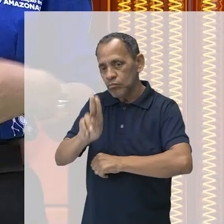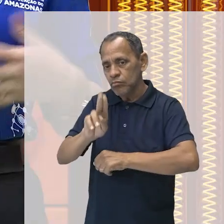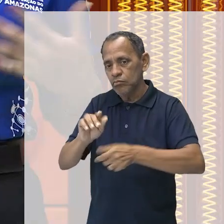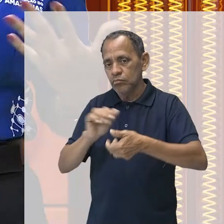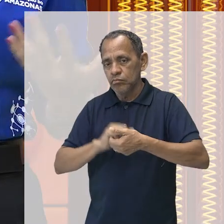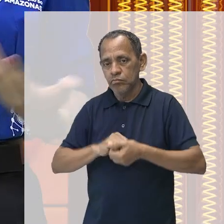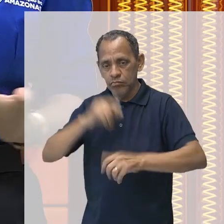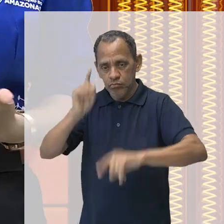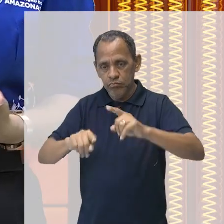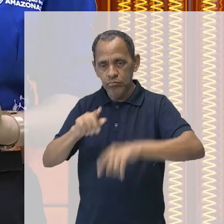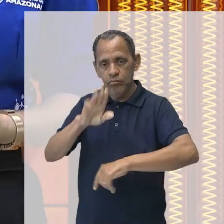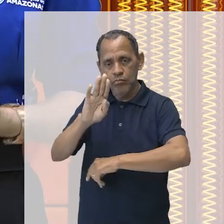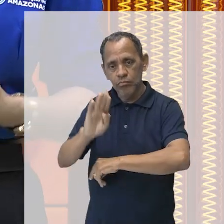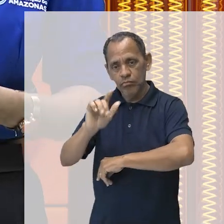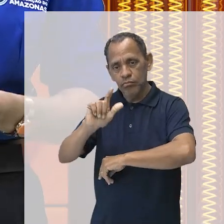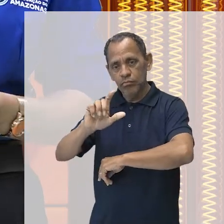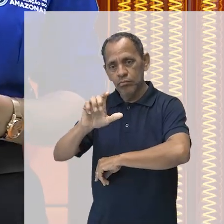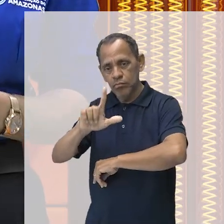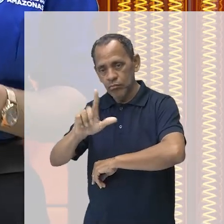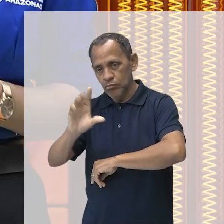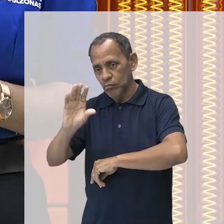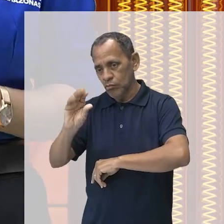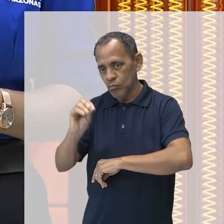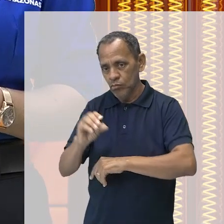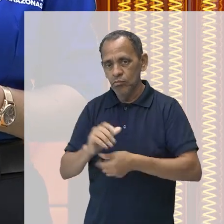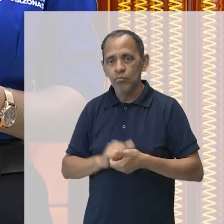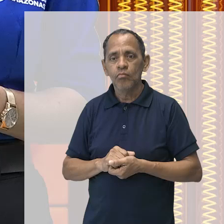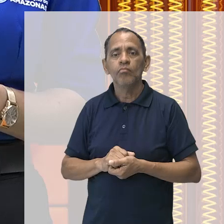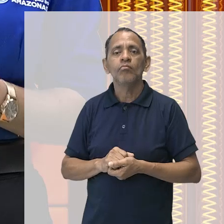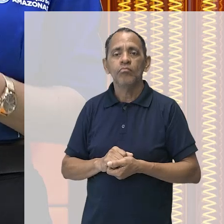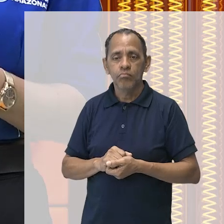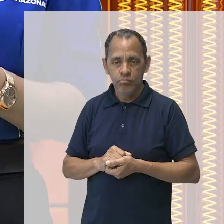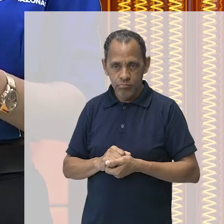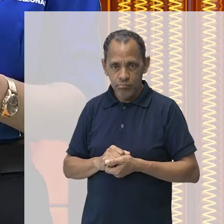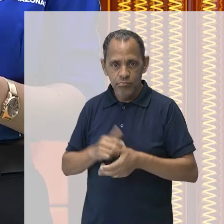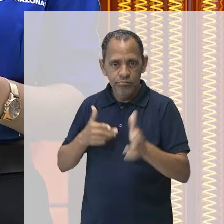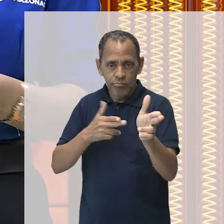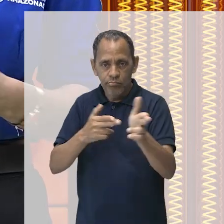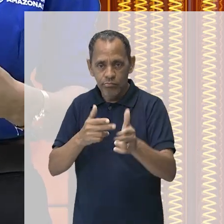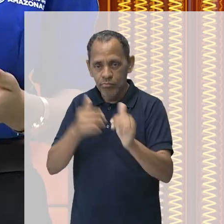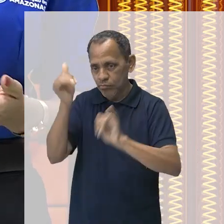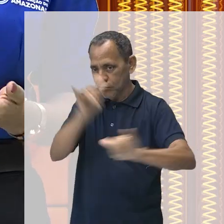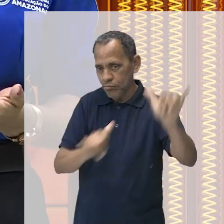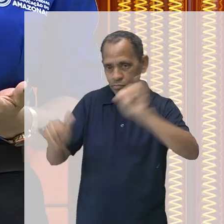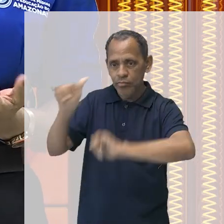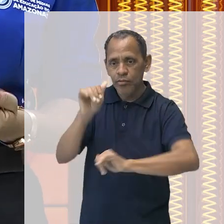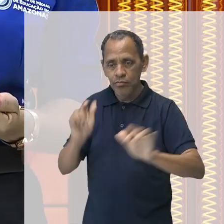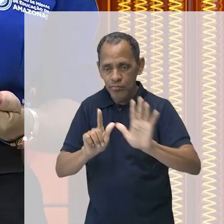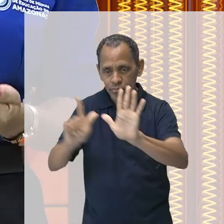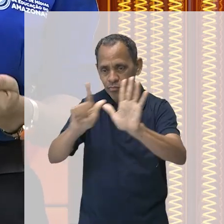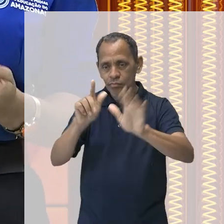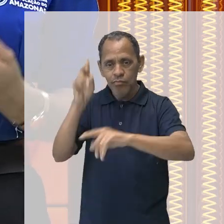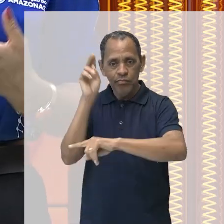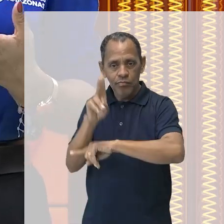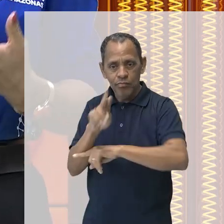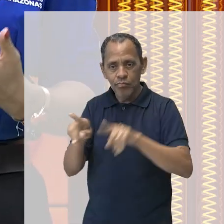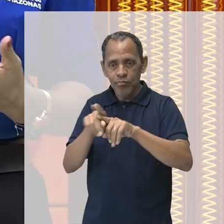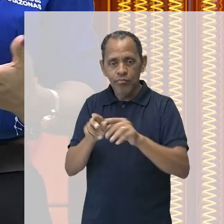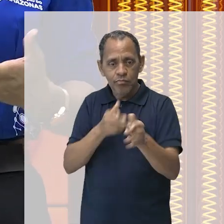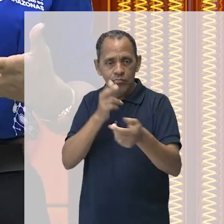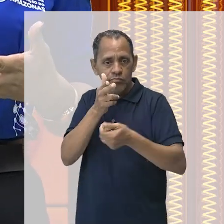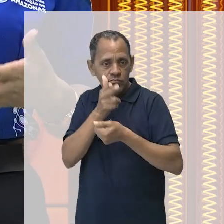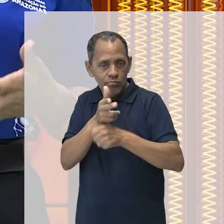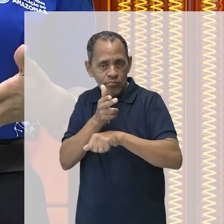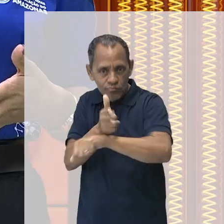né? O material bélico. Então, temos aqui arma química com gases venenosos, a metralhadora, o